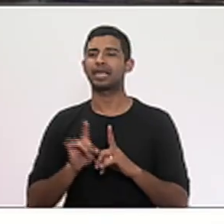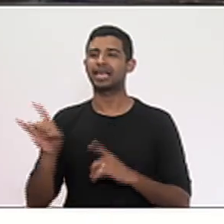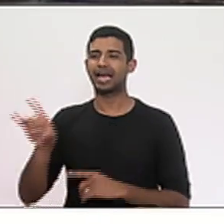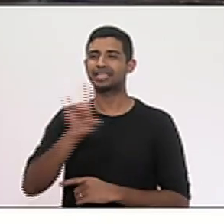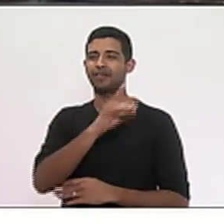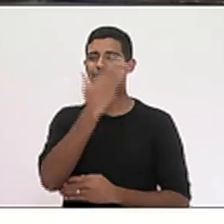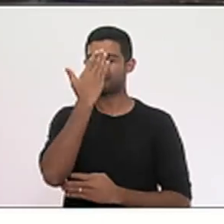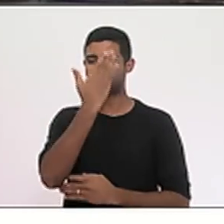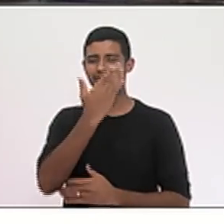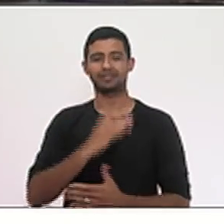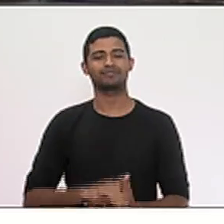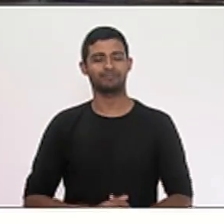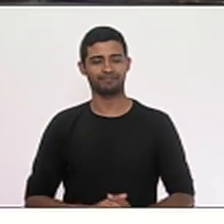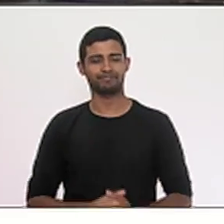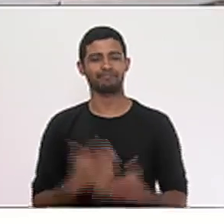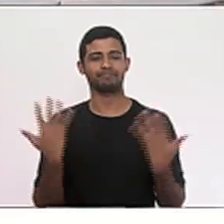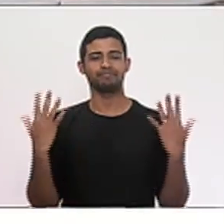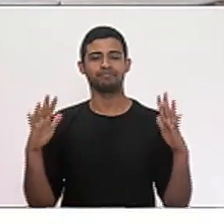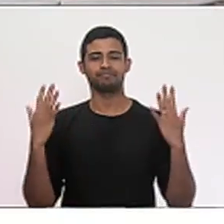obrigado a todos.